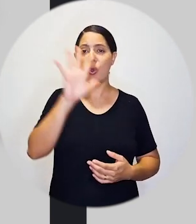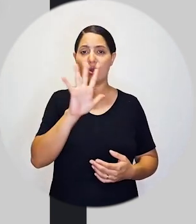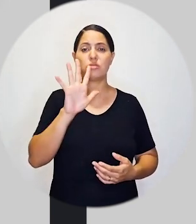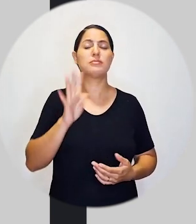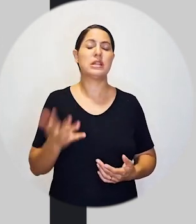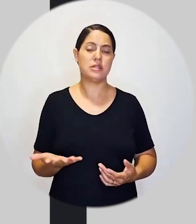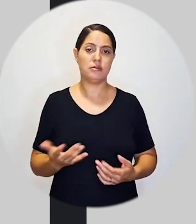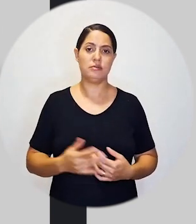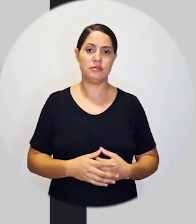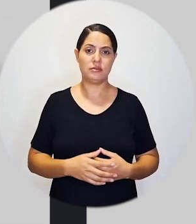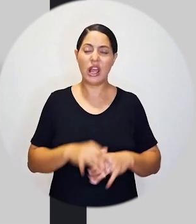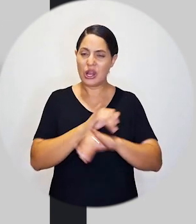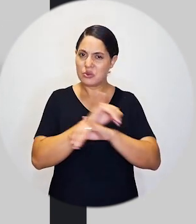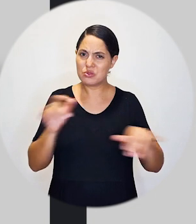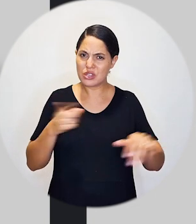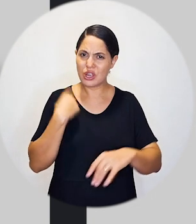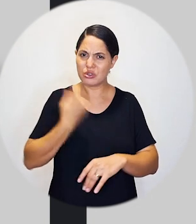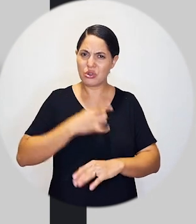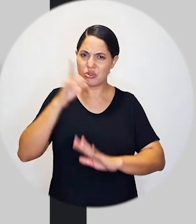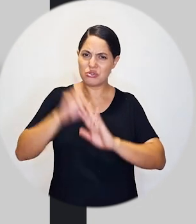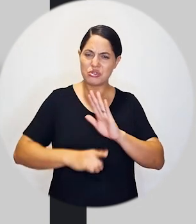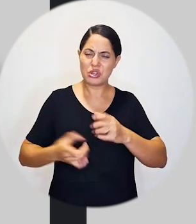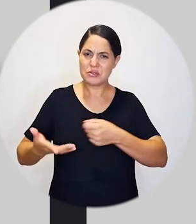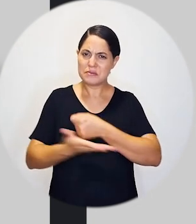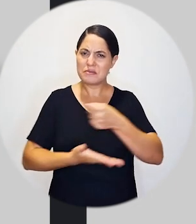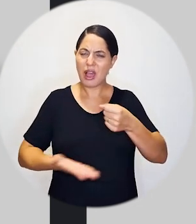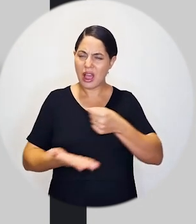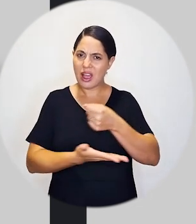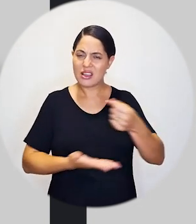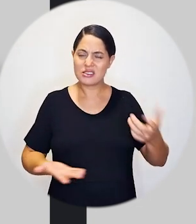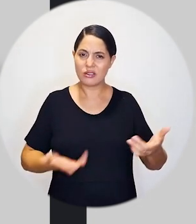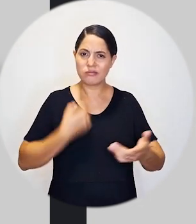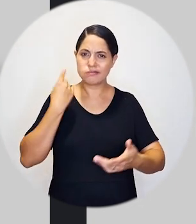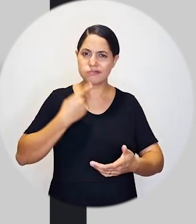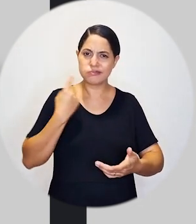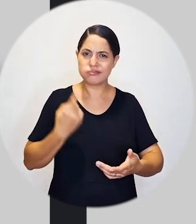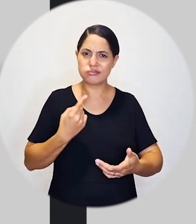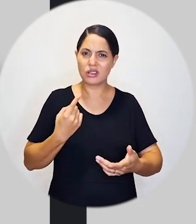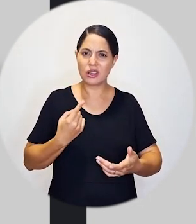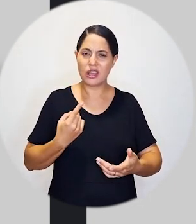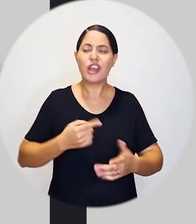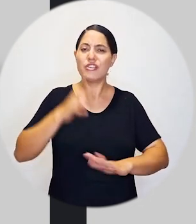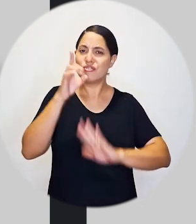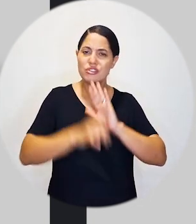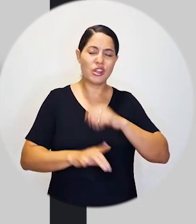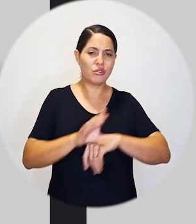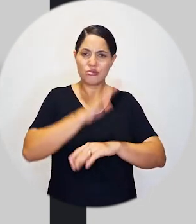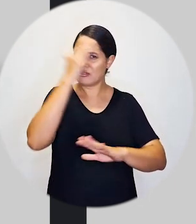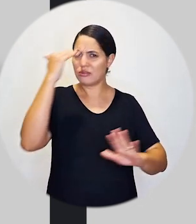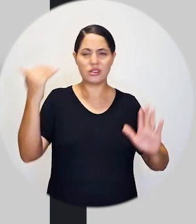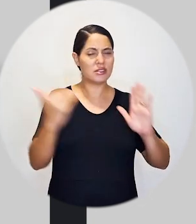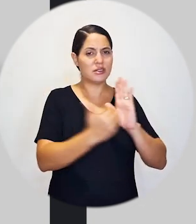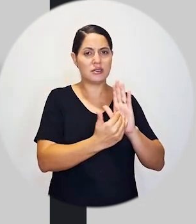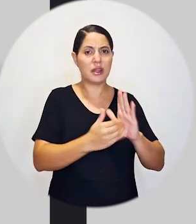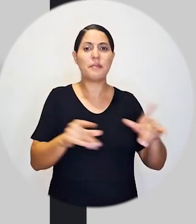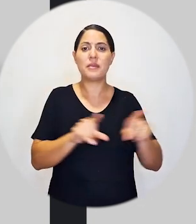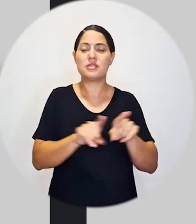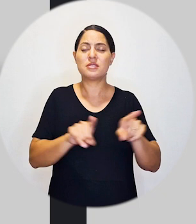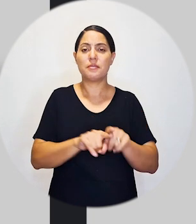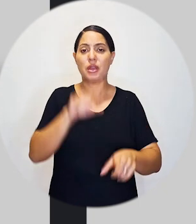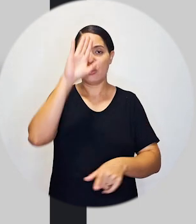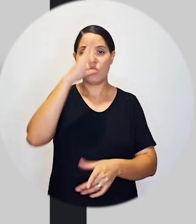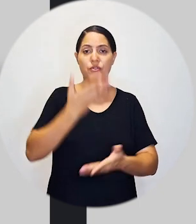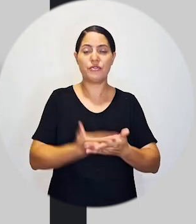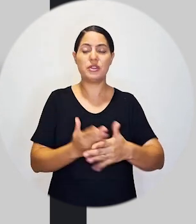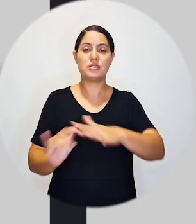país. A criminalização de prerrogativas legais fundamentais não apenas viola direitos constitucionais, mas também abala a